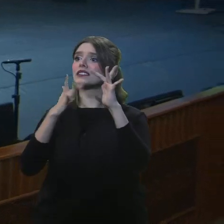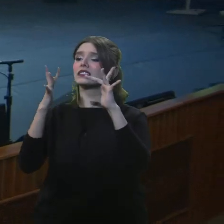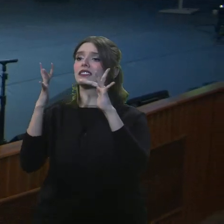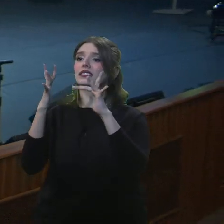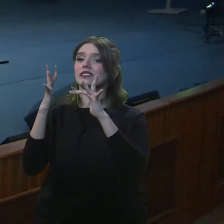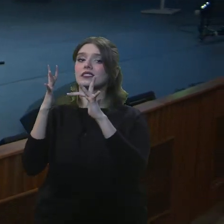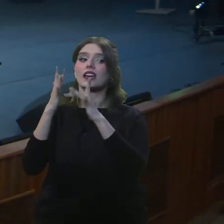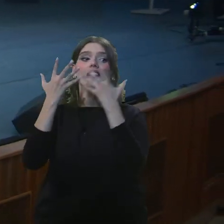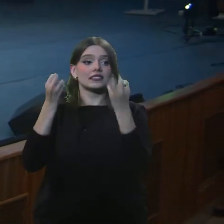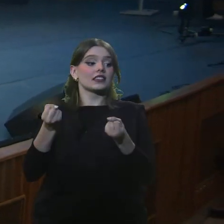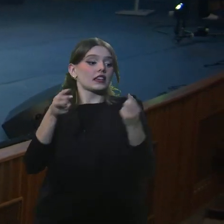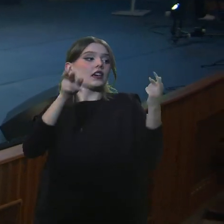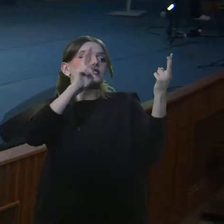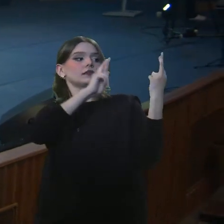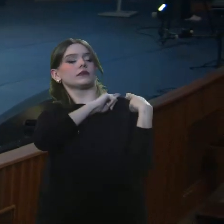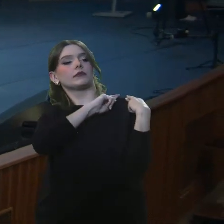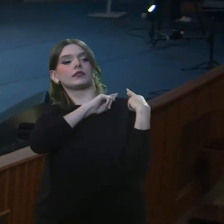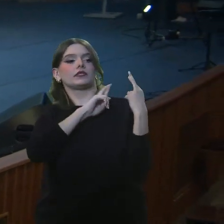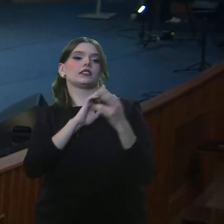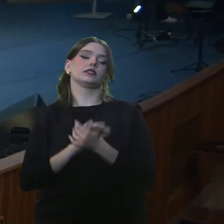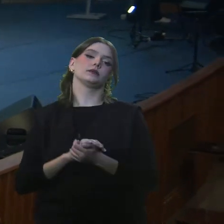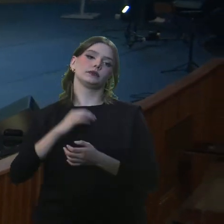responsabilidades.